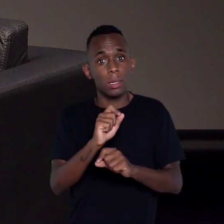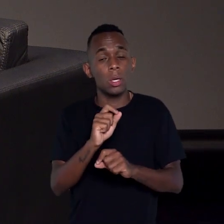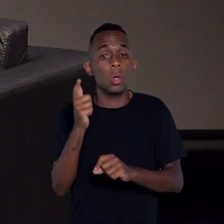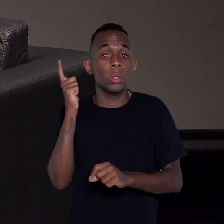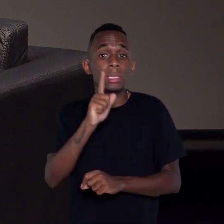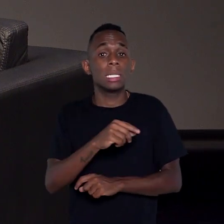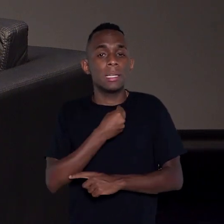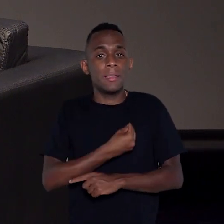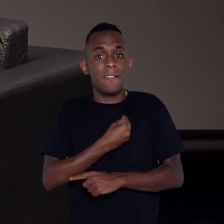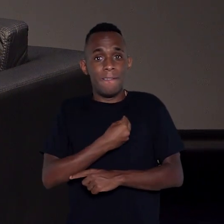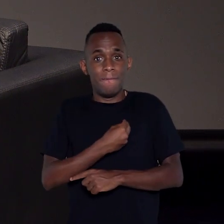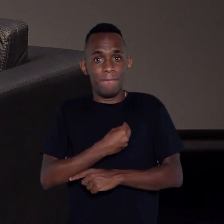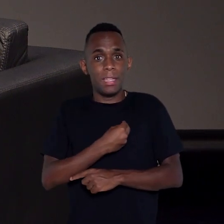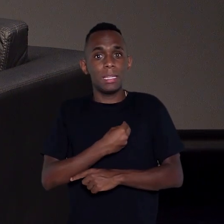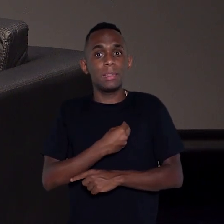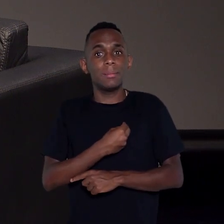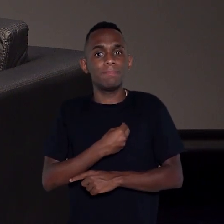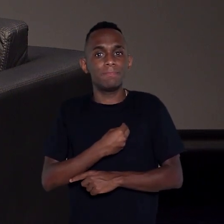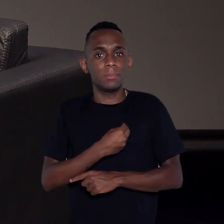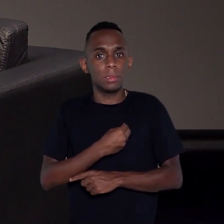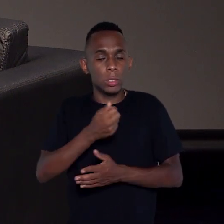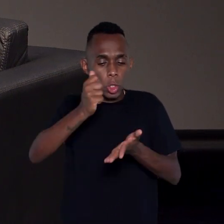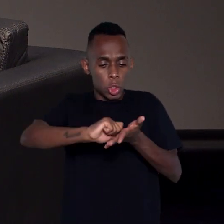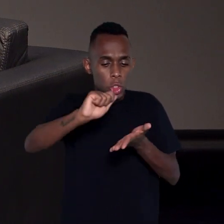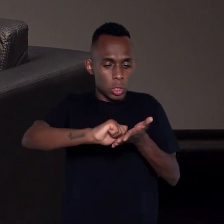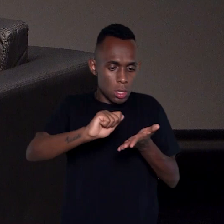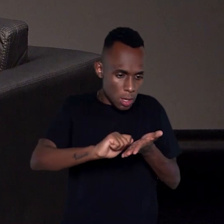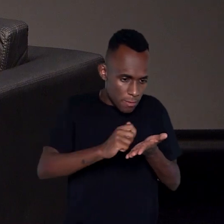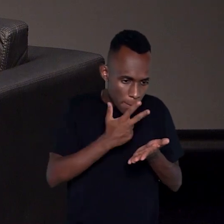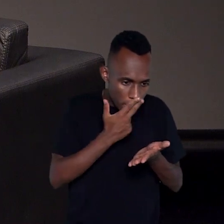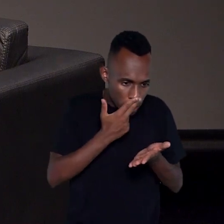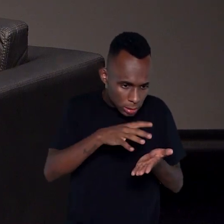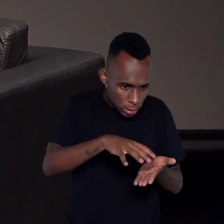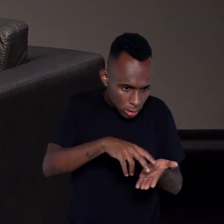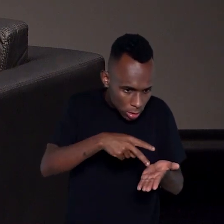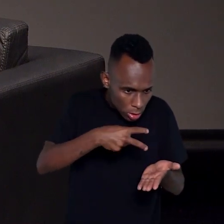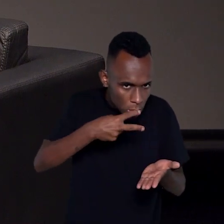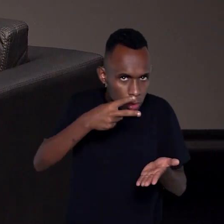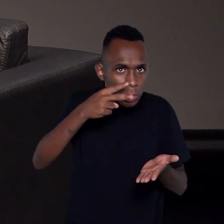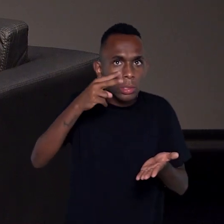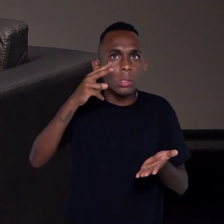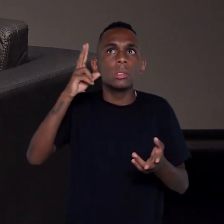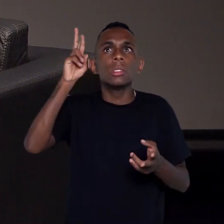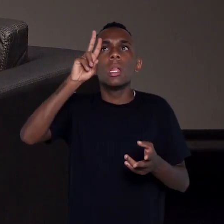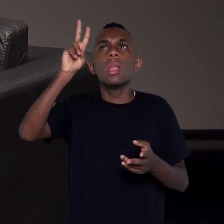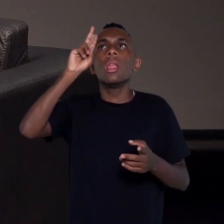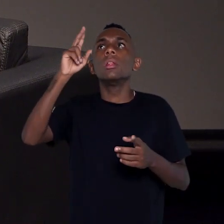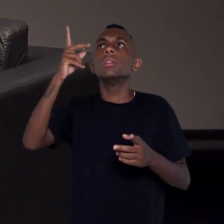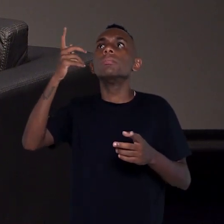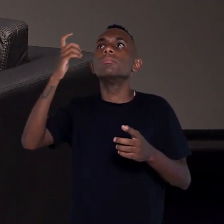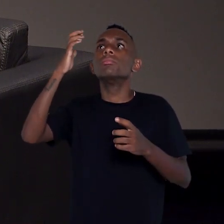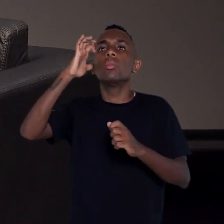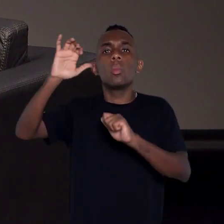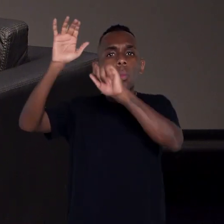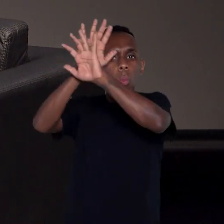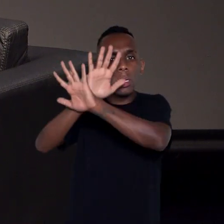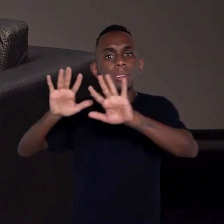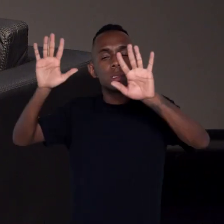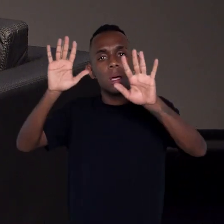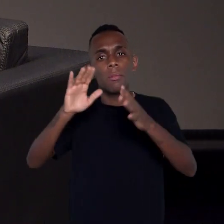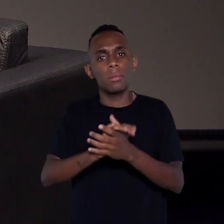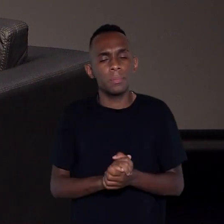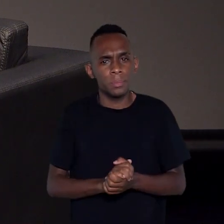ela ganha vida a partir da criação da Toni, e ela nos leva por meandros inimagináveis, né? Porque não é uma